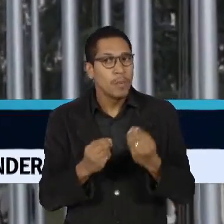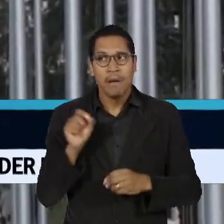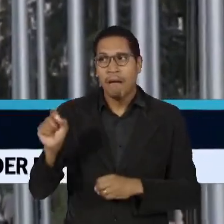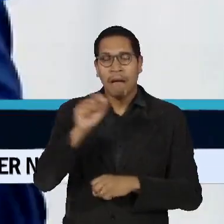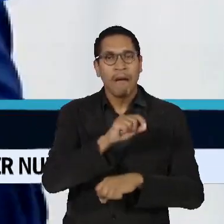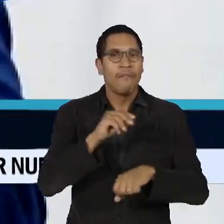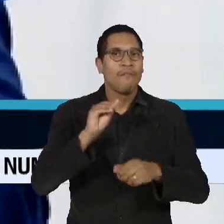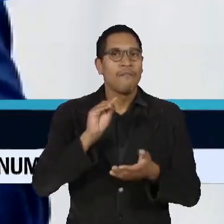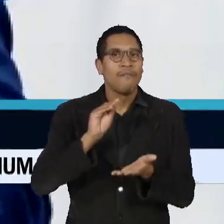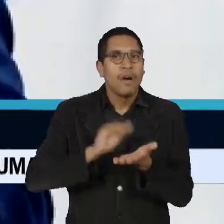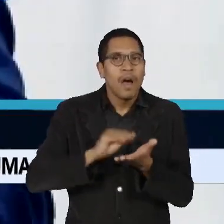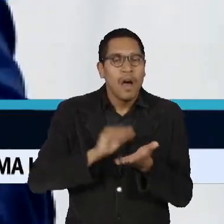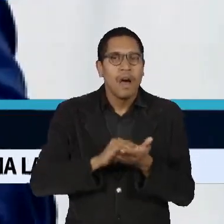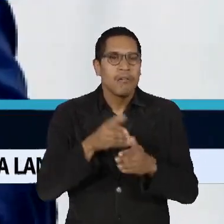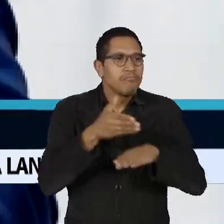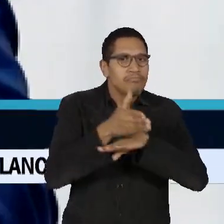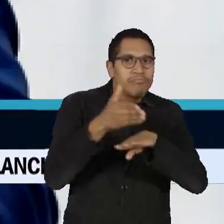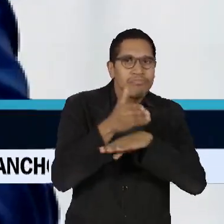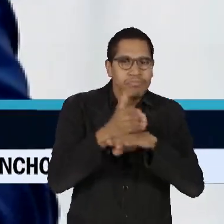na atualidade